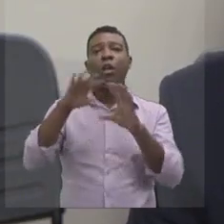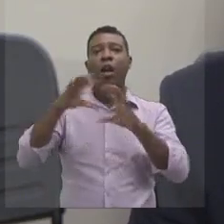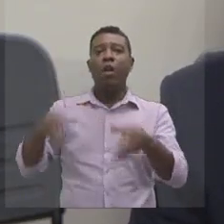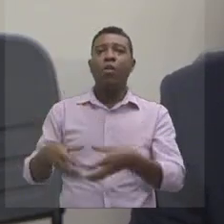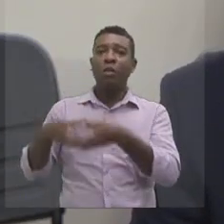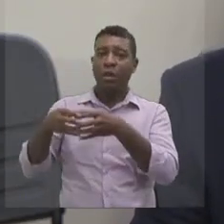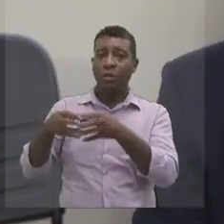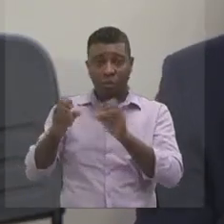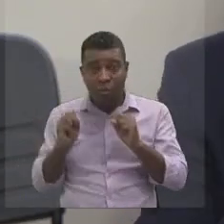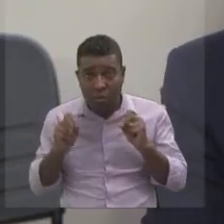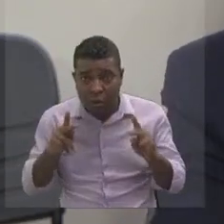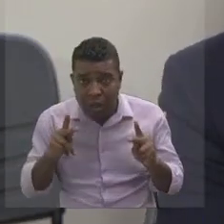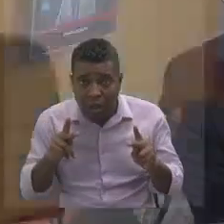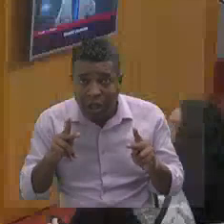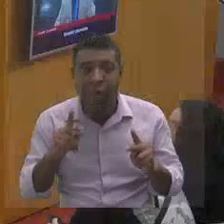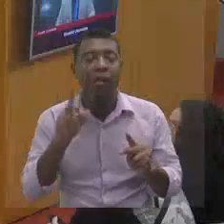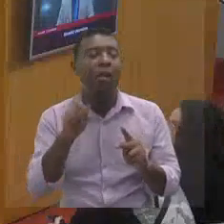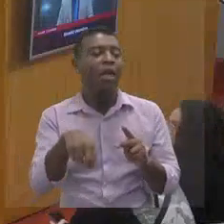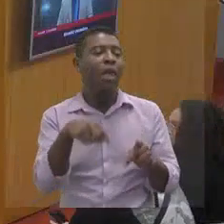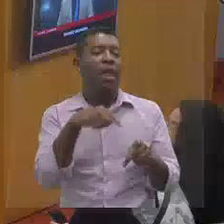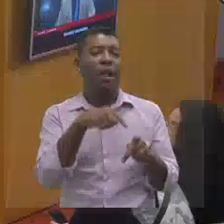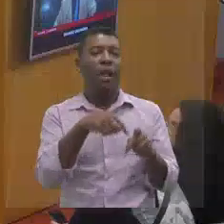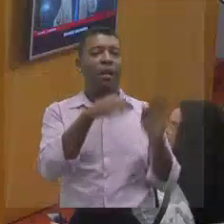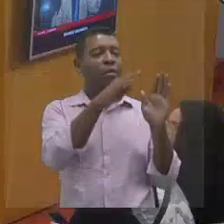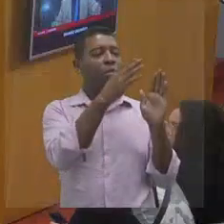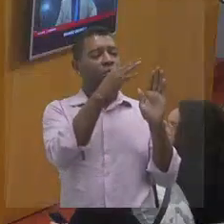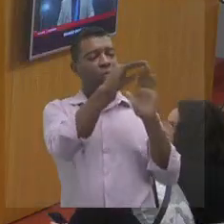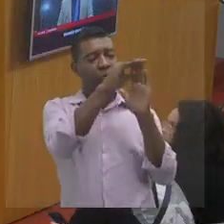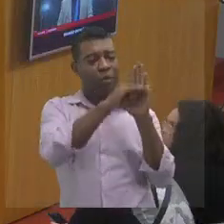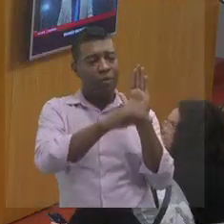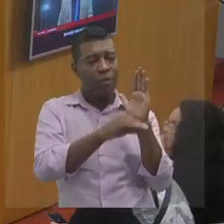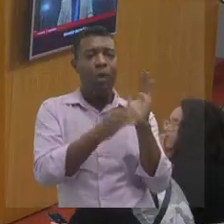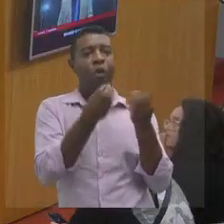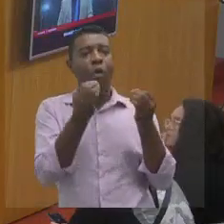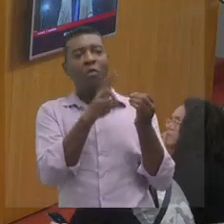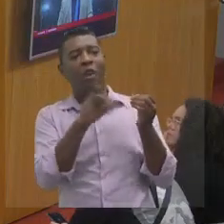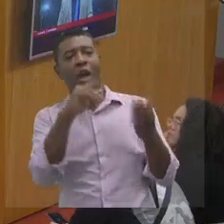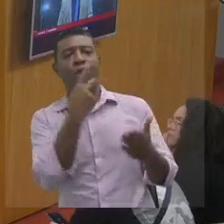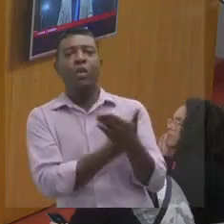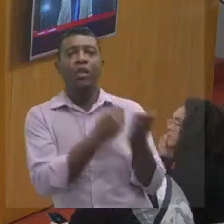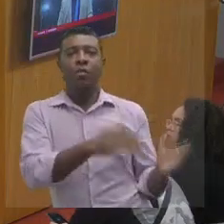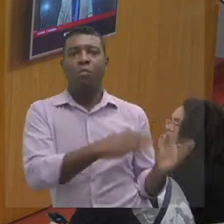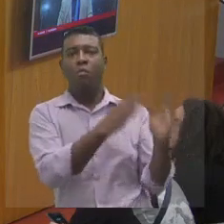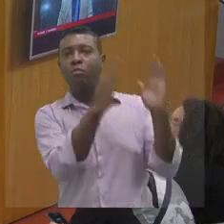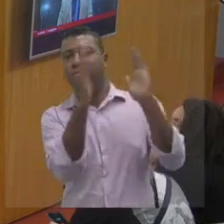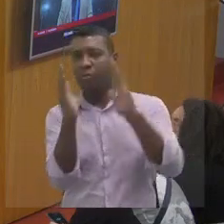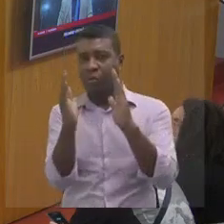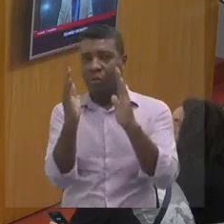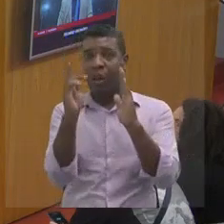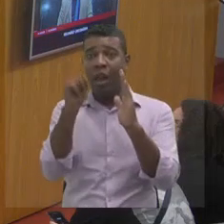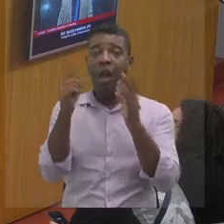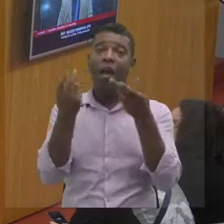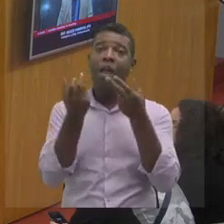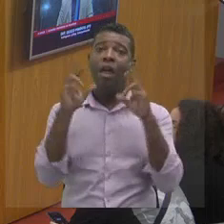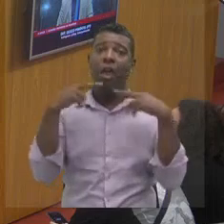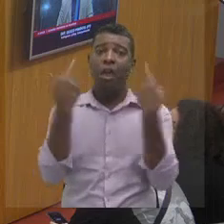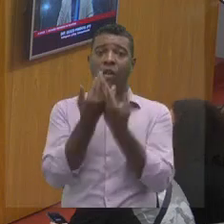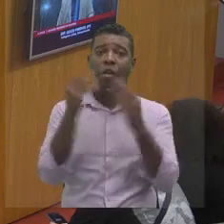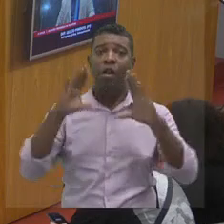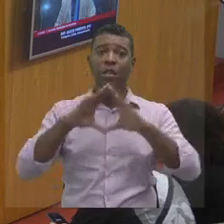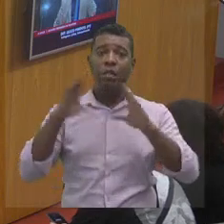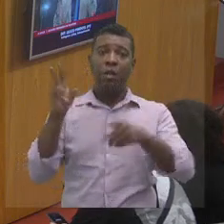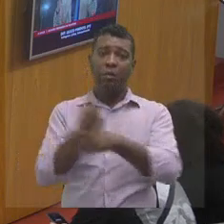então esse é o nosso fluxo o nosso cronograma da reunião de hoje da Assembleia fiscaliza